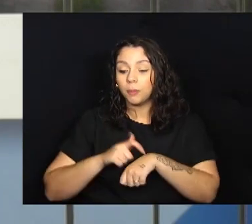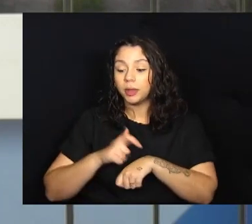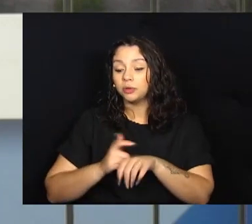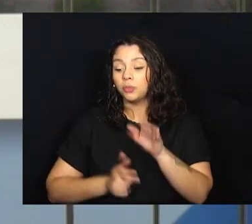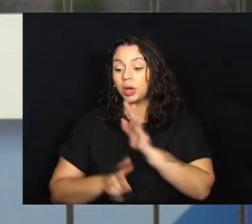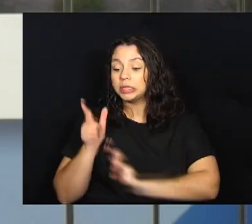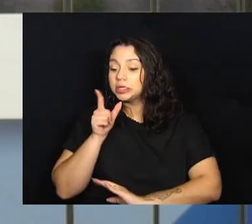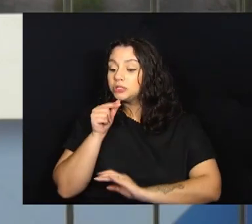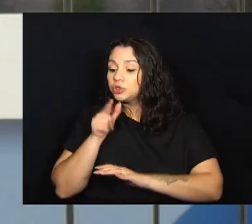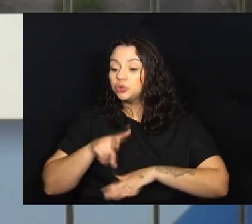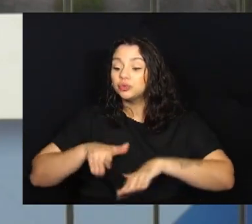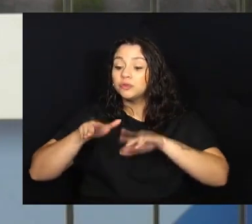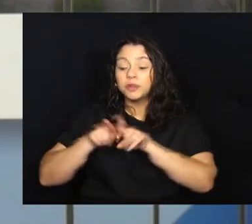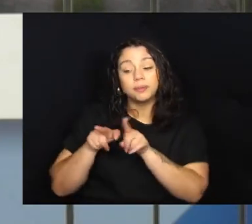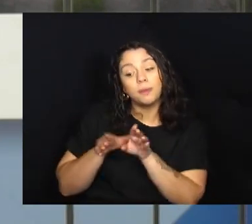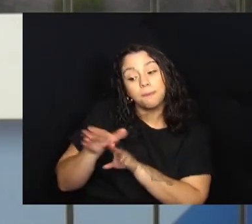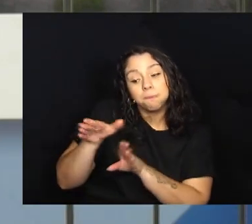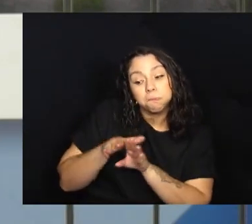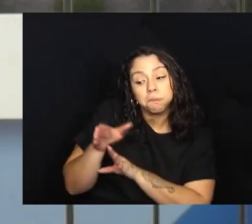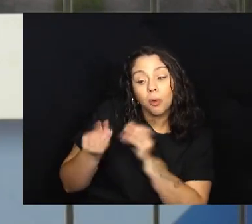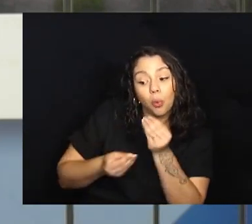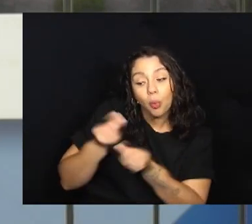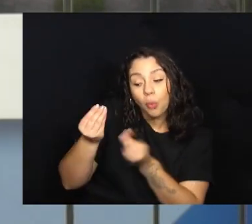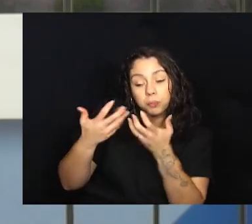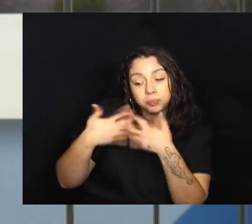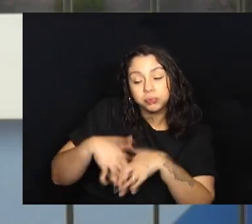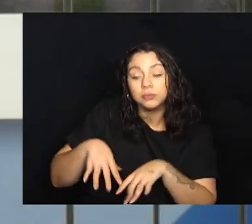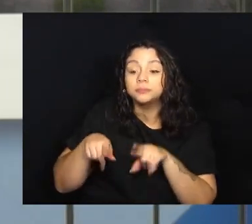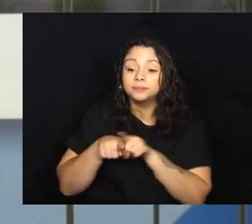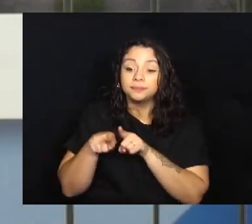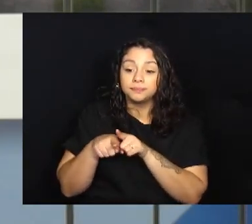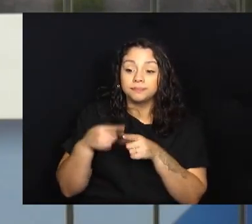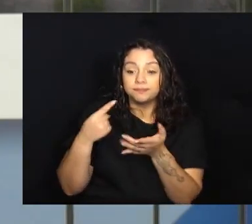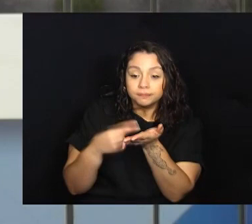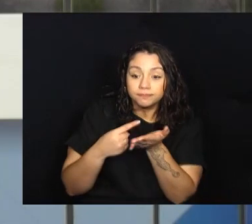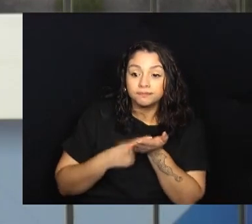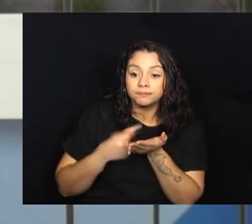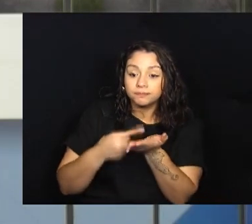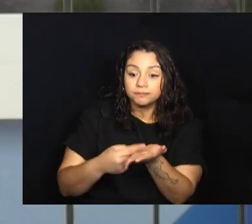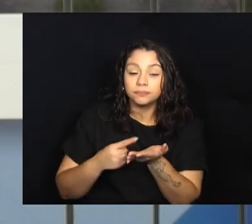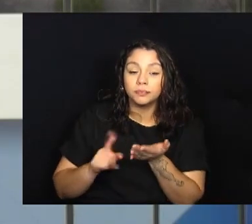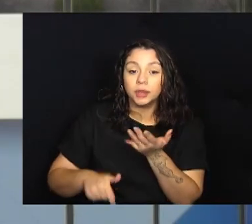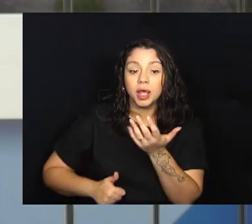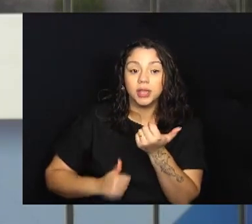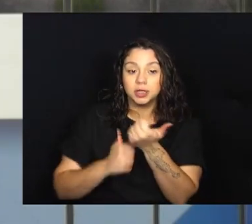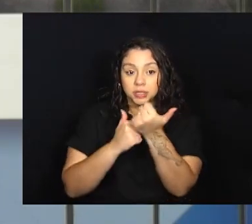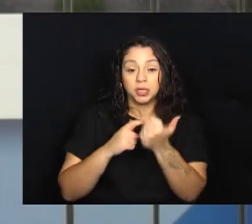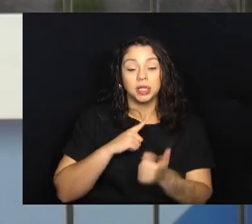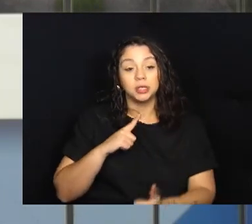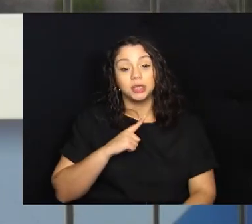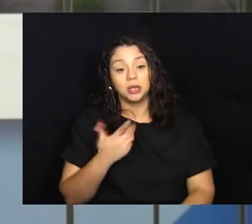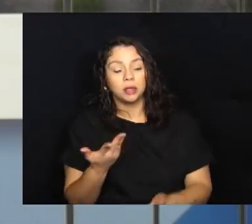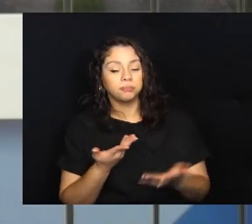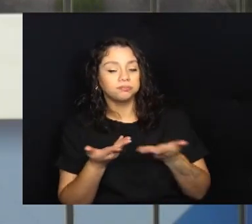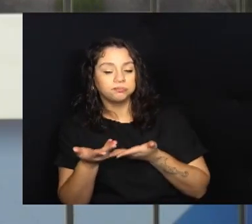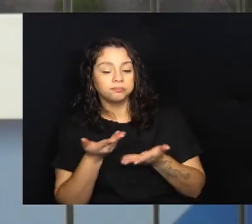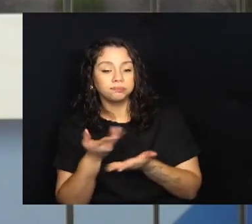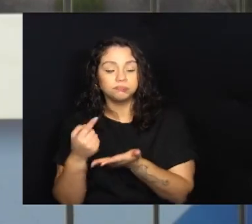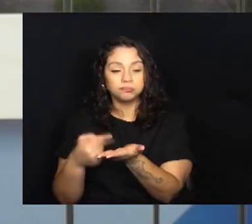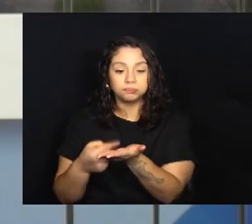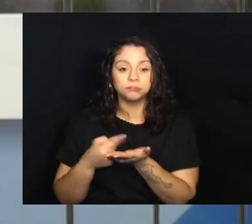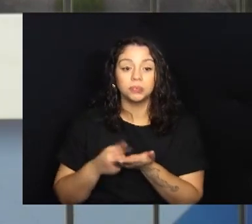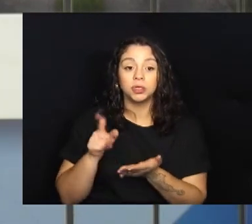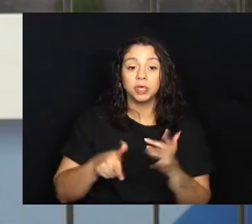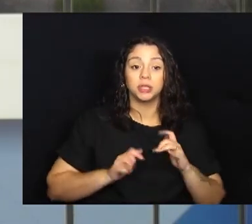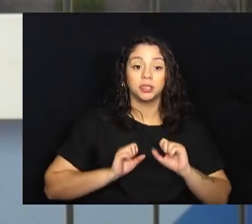chuvas, orientar como fazer, né? E articular via assistência, e aí tem que ter uma articulação da Defesa